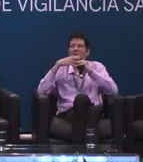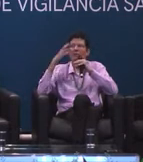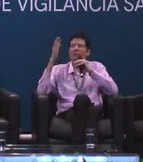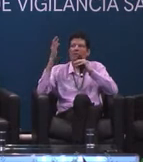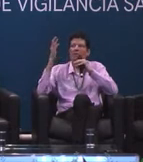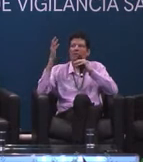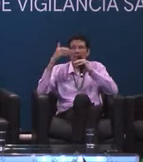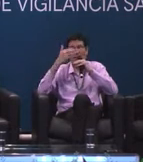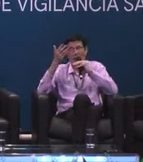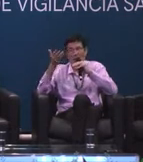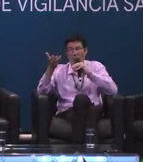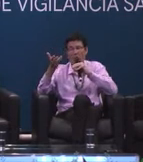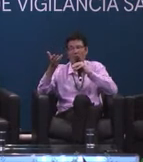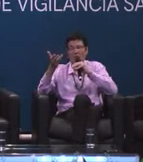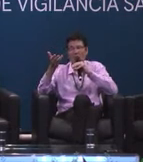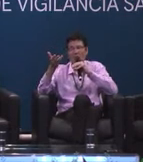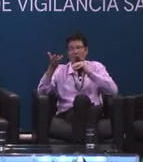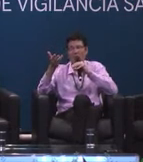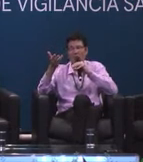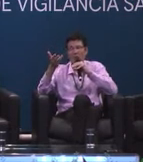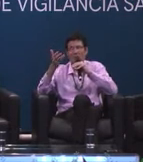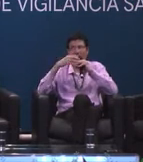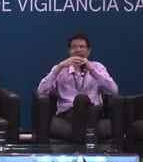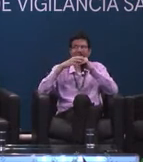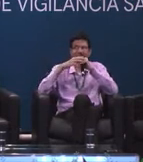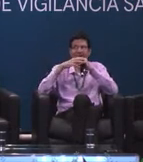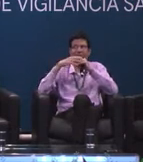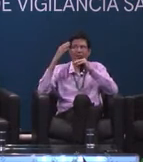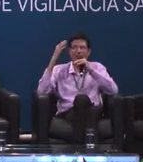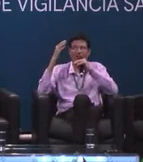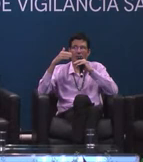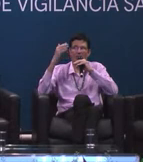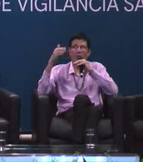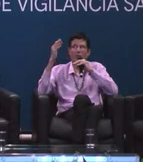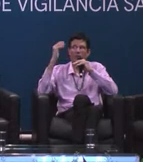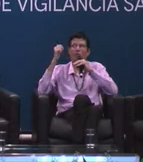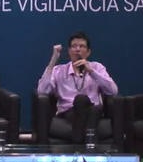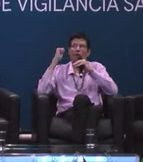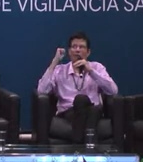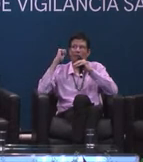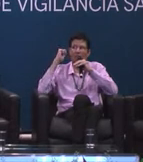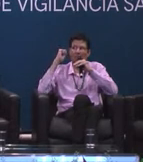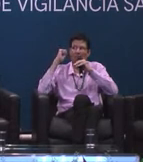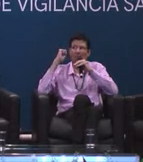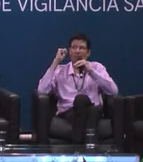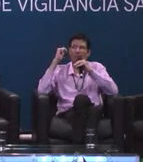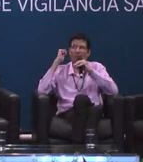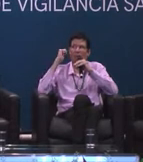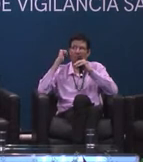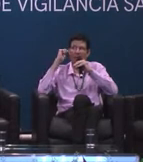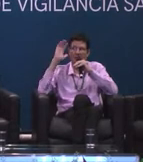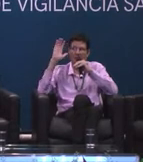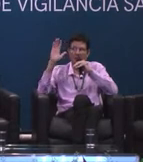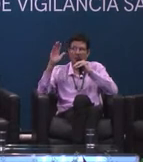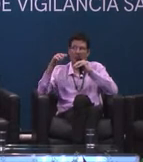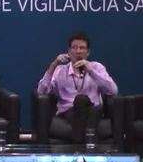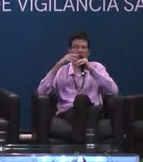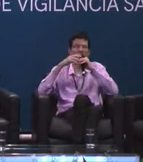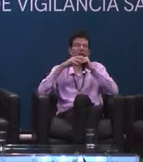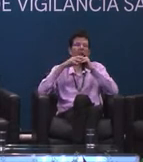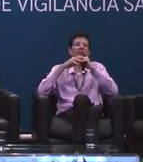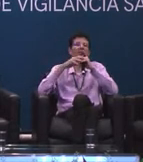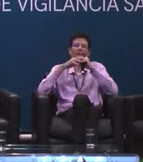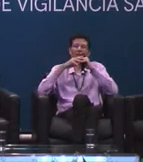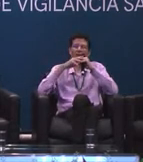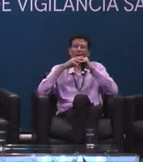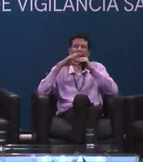né? Que é a identificação do risco. Uhum. Que é a identificação do risco da atividade econômica pré-licenciamento.